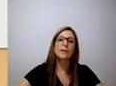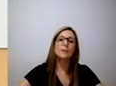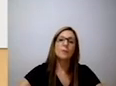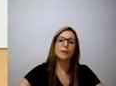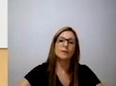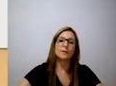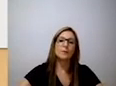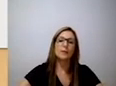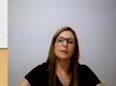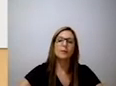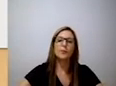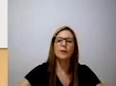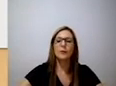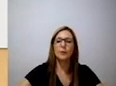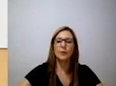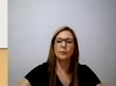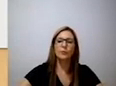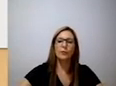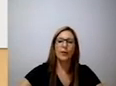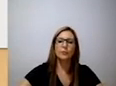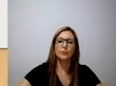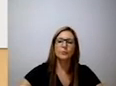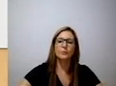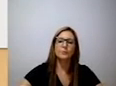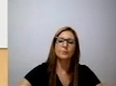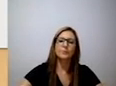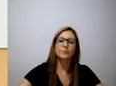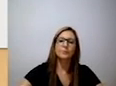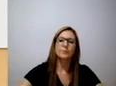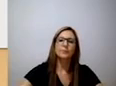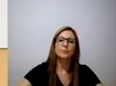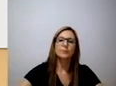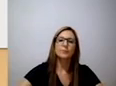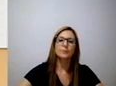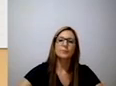3 meses para determinar o período fértil.